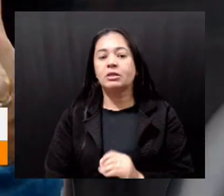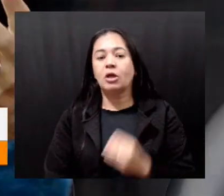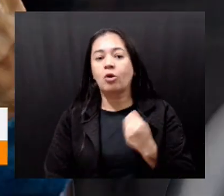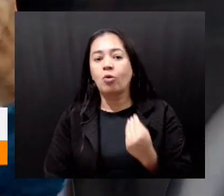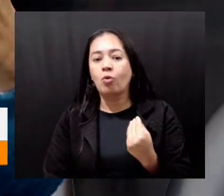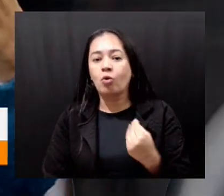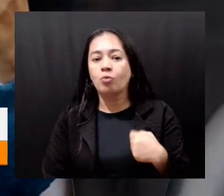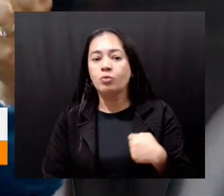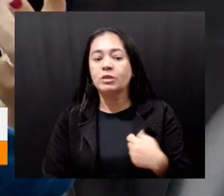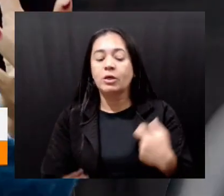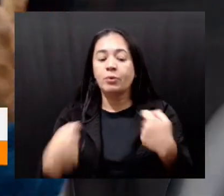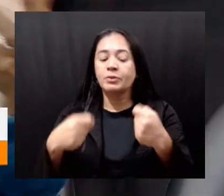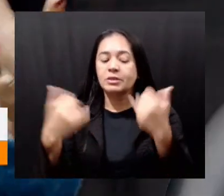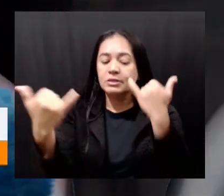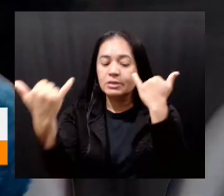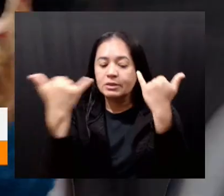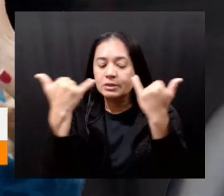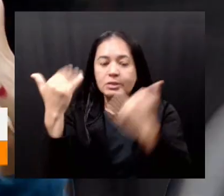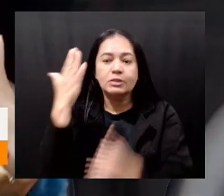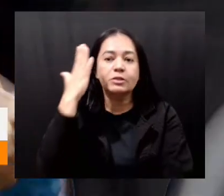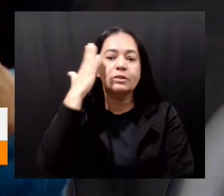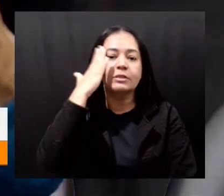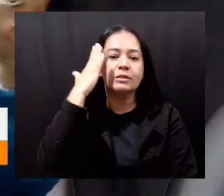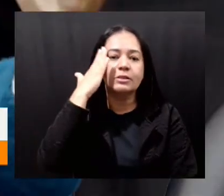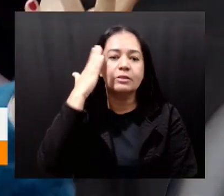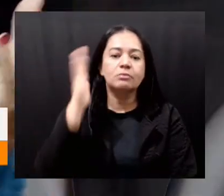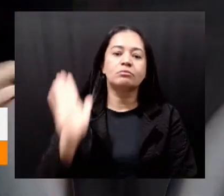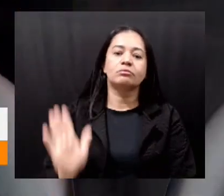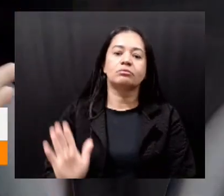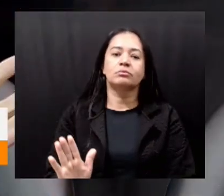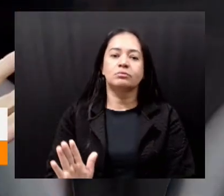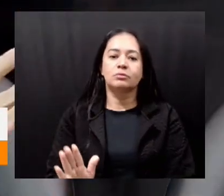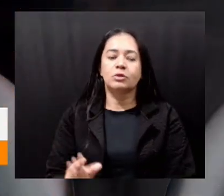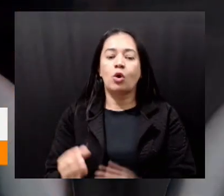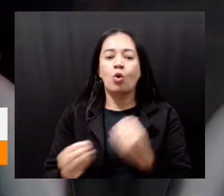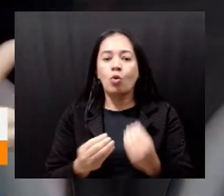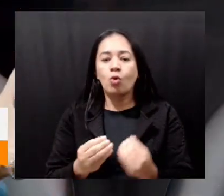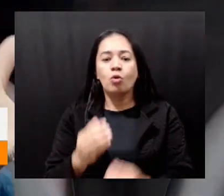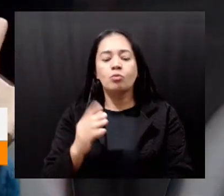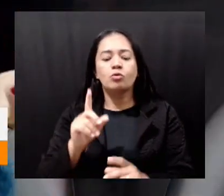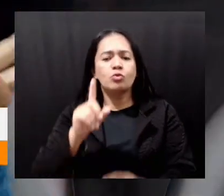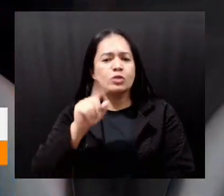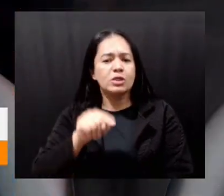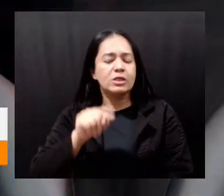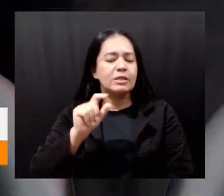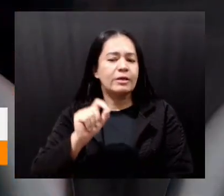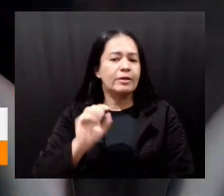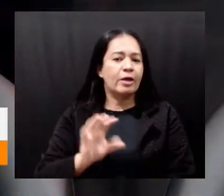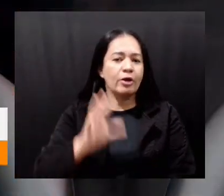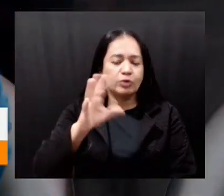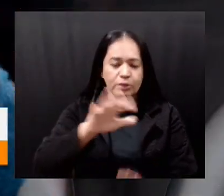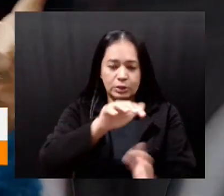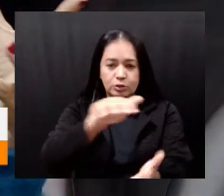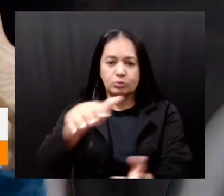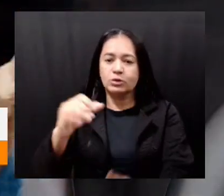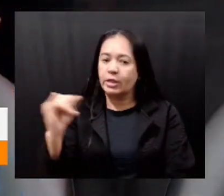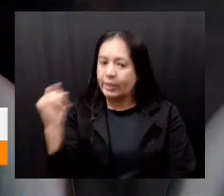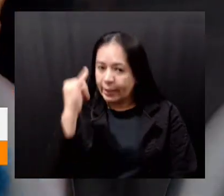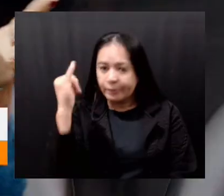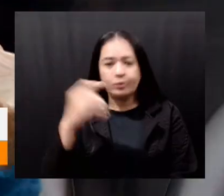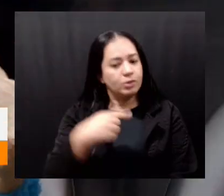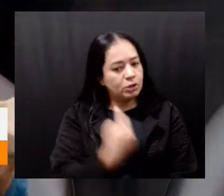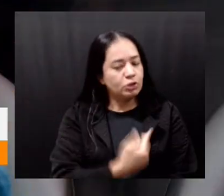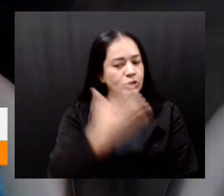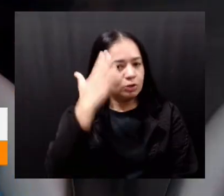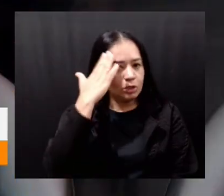informar para ter uma ideia do que acontece no mundo, que é importante, né? Eu ter essa noção do que